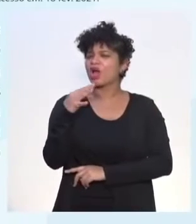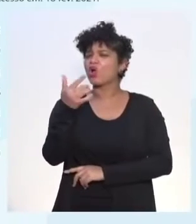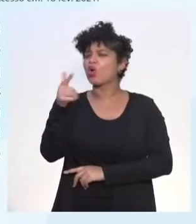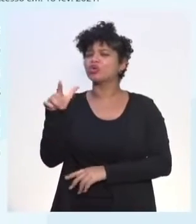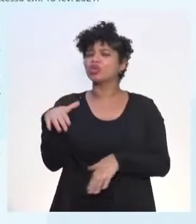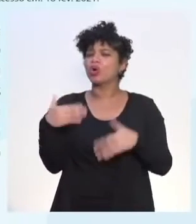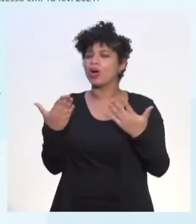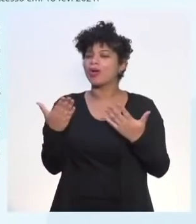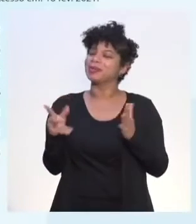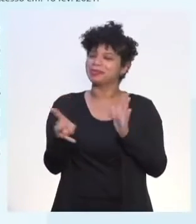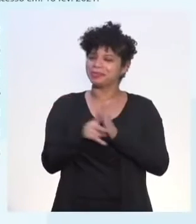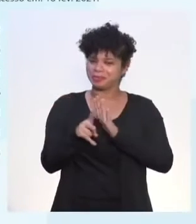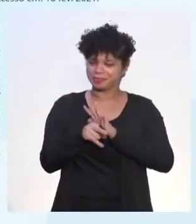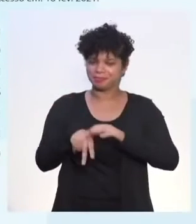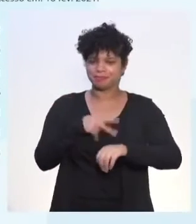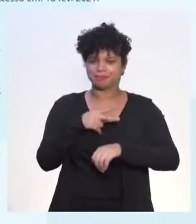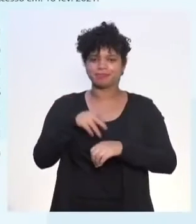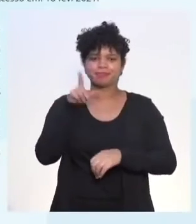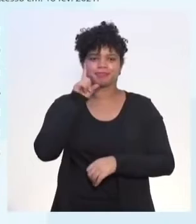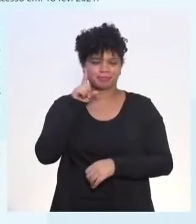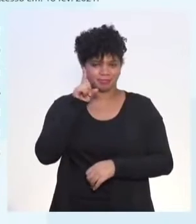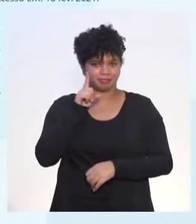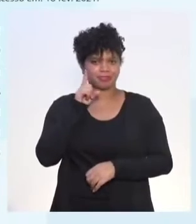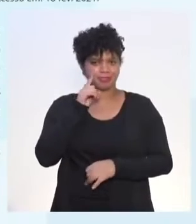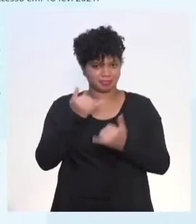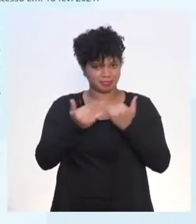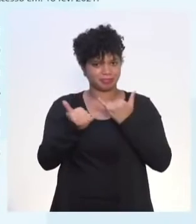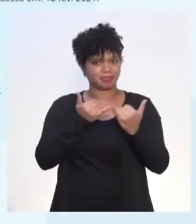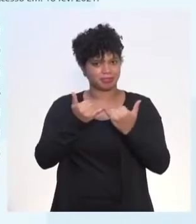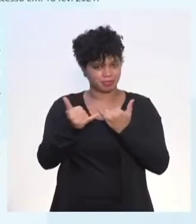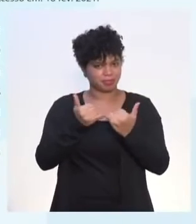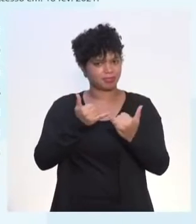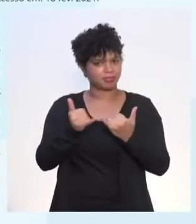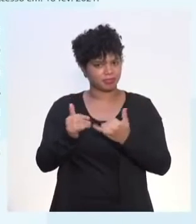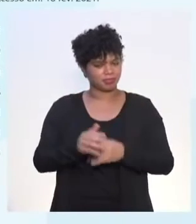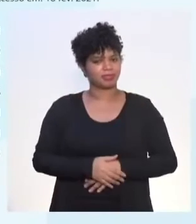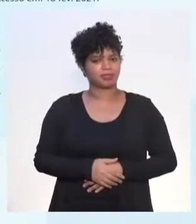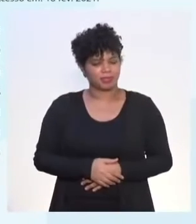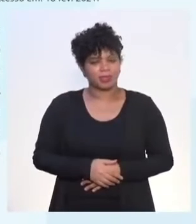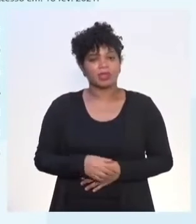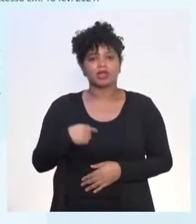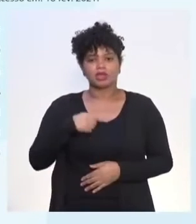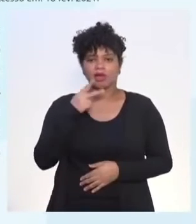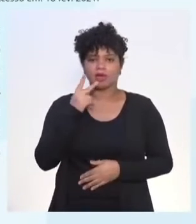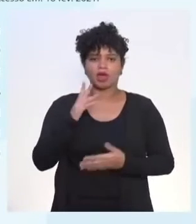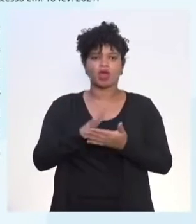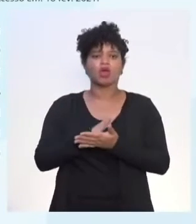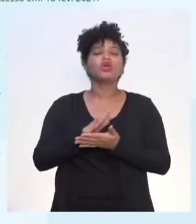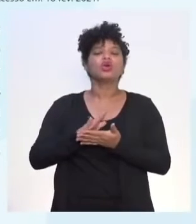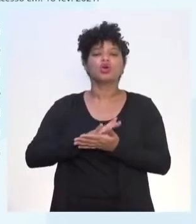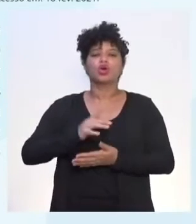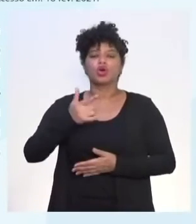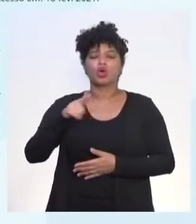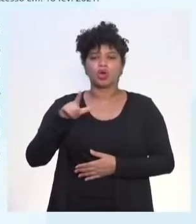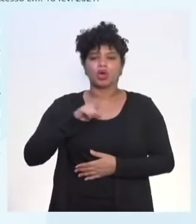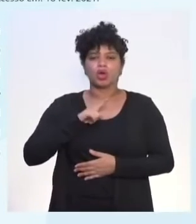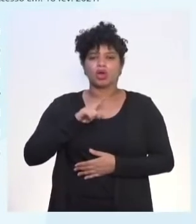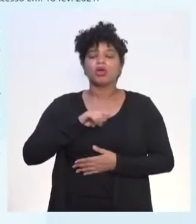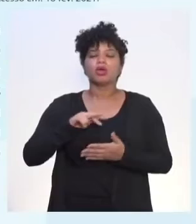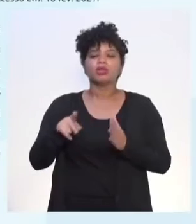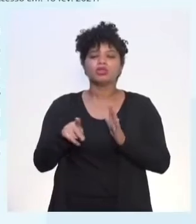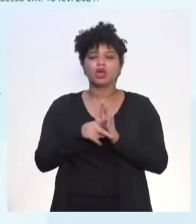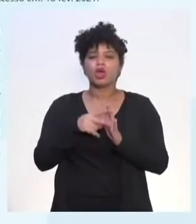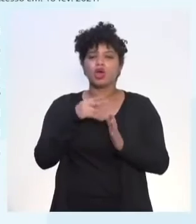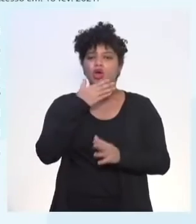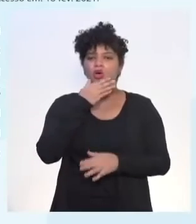bandeira americana. Lembrando mais uma vez, né, os professores estão pontuando a obra Os Bestializados. Tem uma outra obra também do José